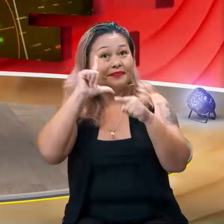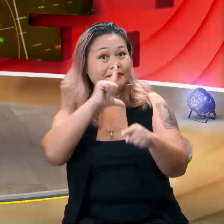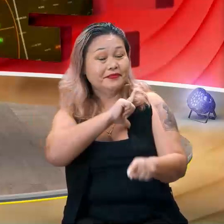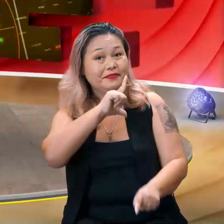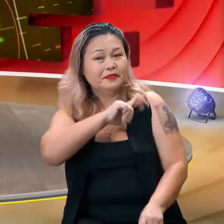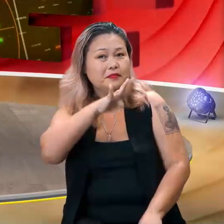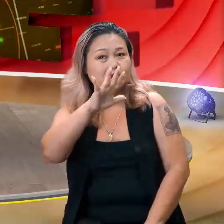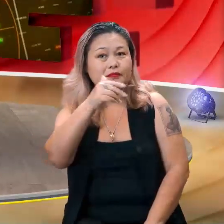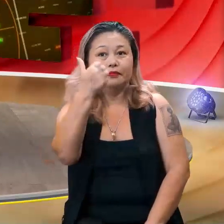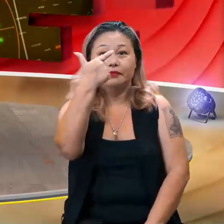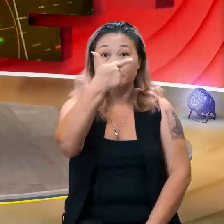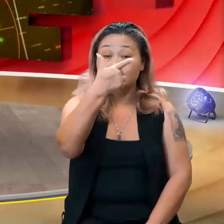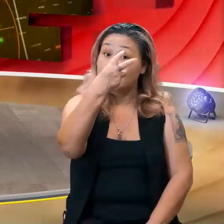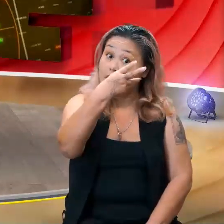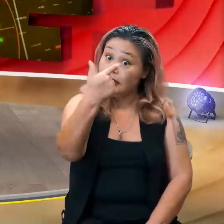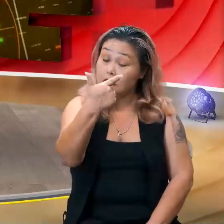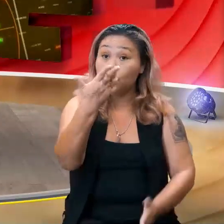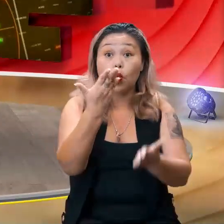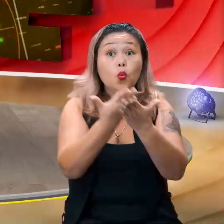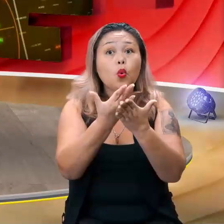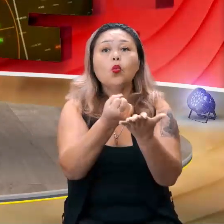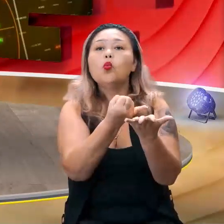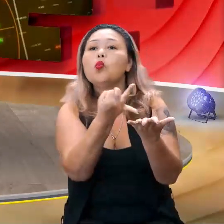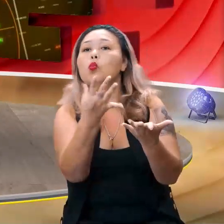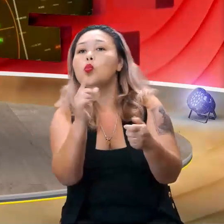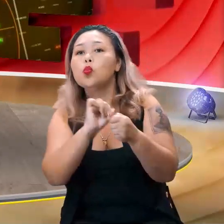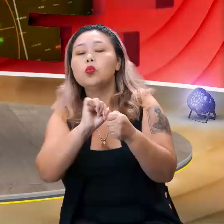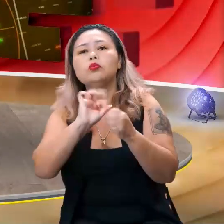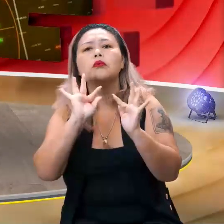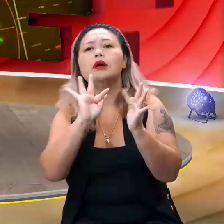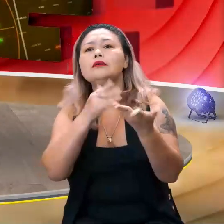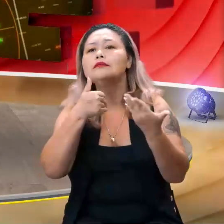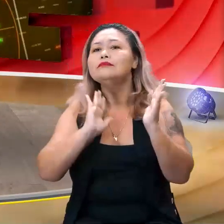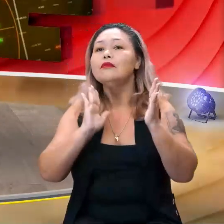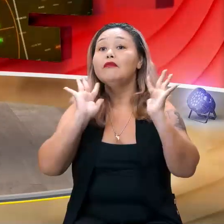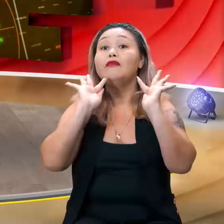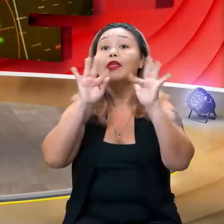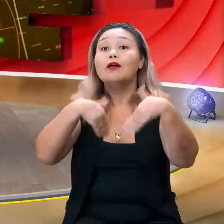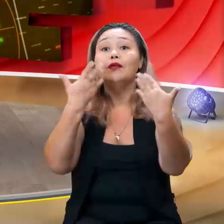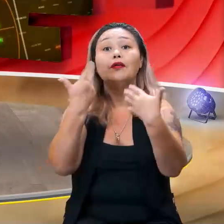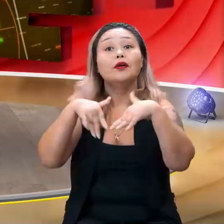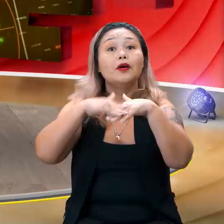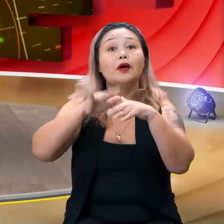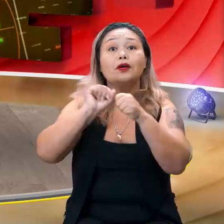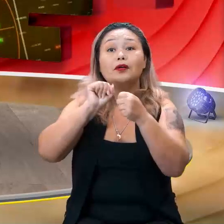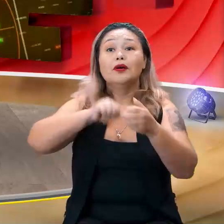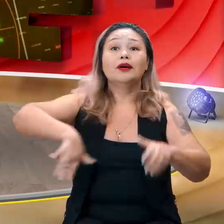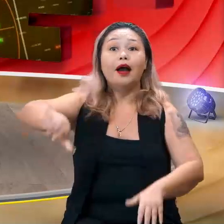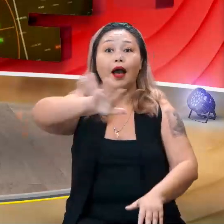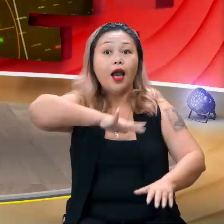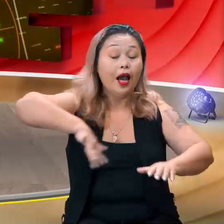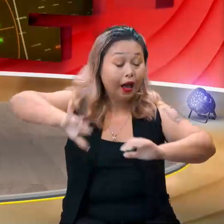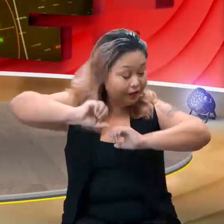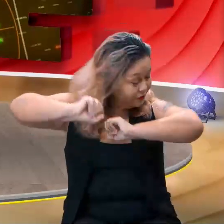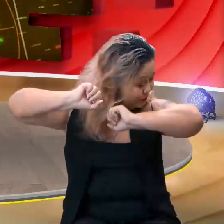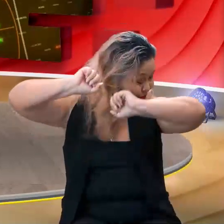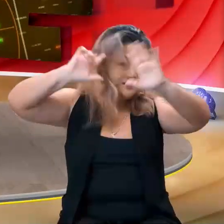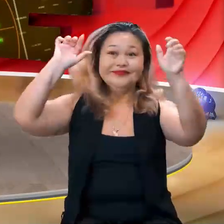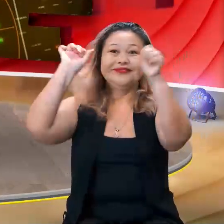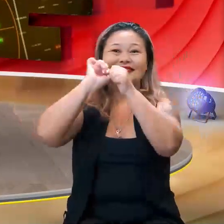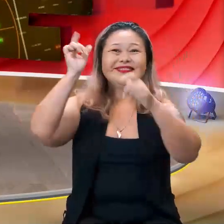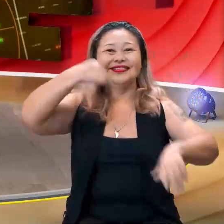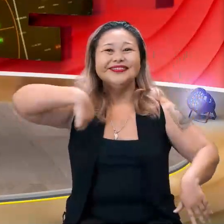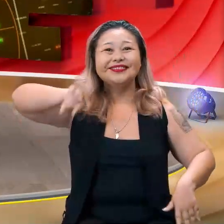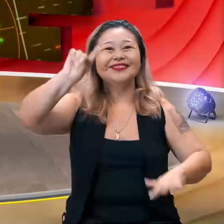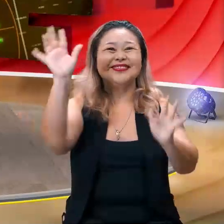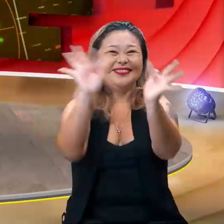média 32 aulas, quantas aulas serão de matemática? A galera vai ao delírio que eles já ficam felizes. Função. Eles ficam